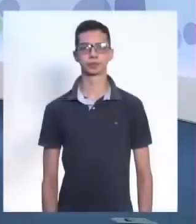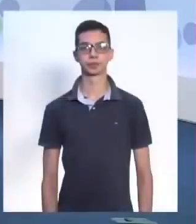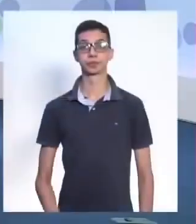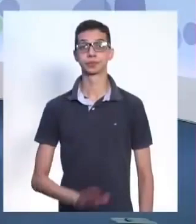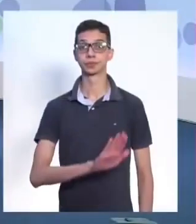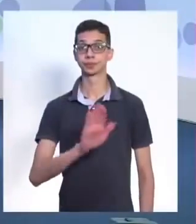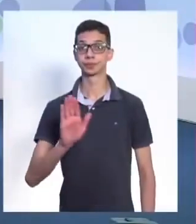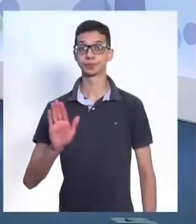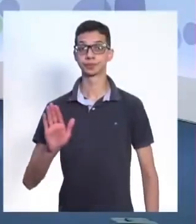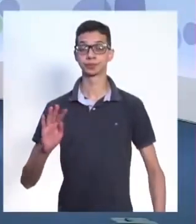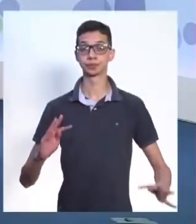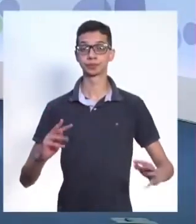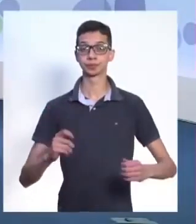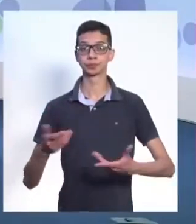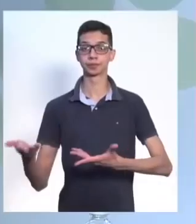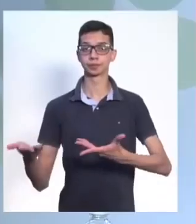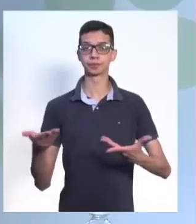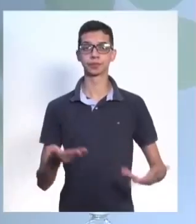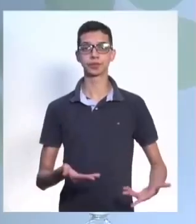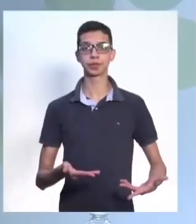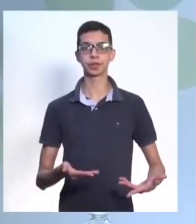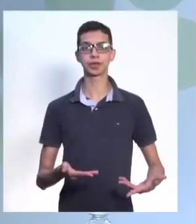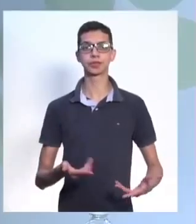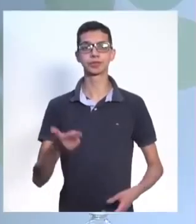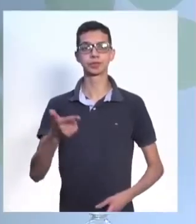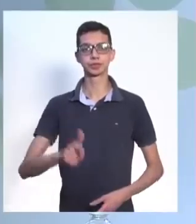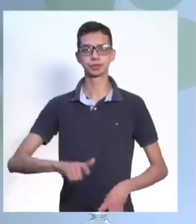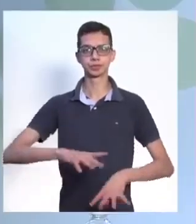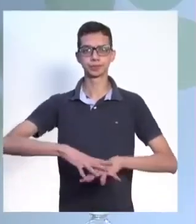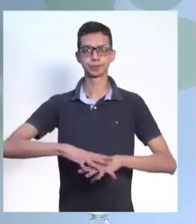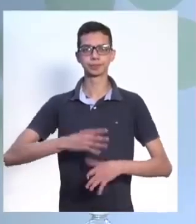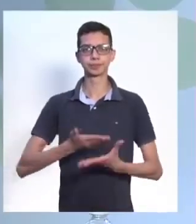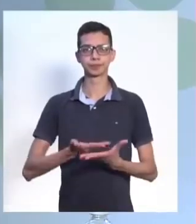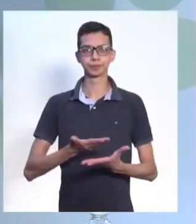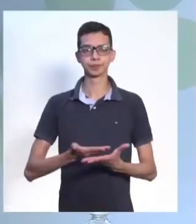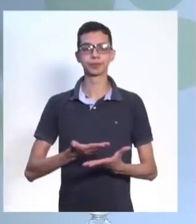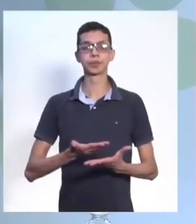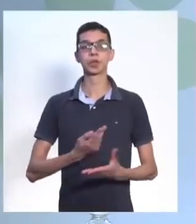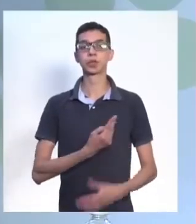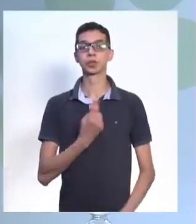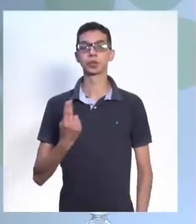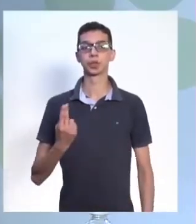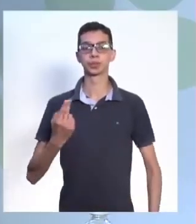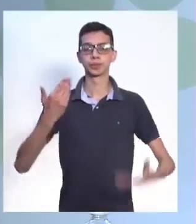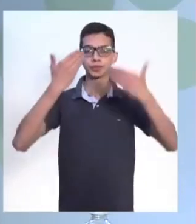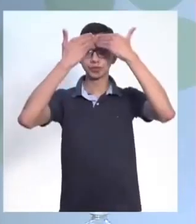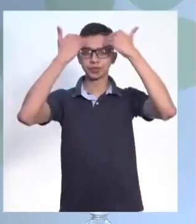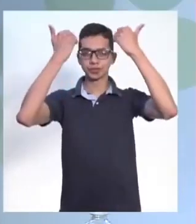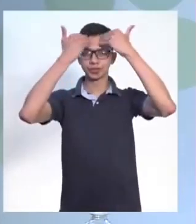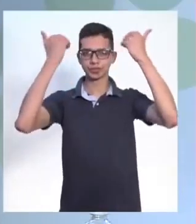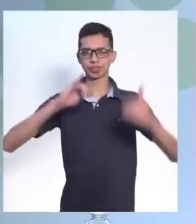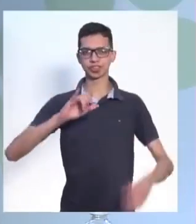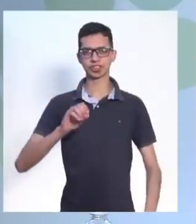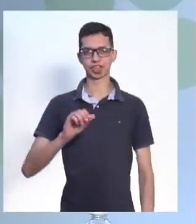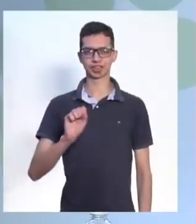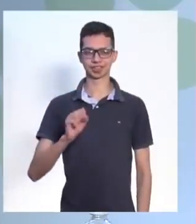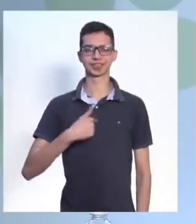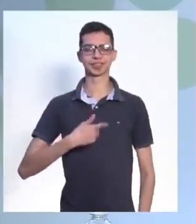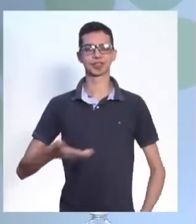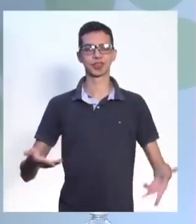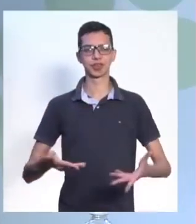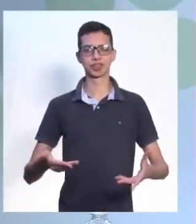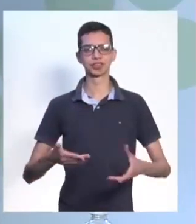Olá, sejam todos bem-vindos para mais uma aula de matemática. Meu nome é Jonas, vou ser o professor de vocês aqui hoje, né?